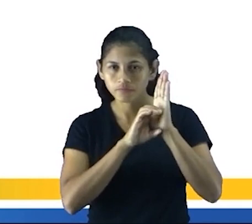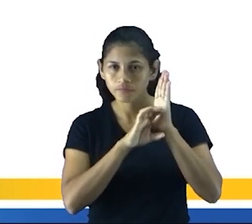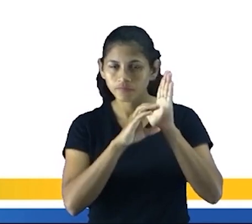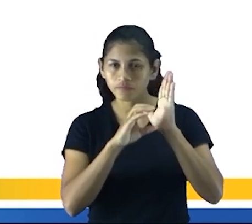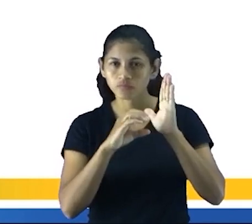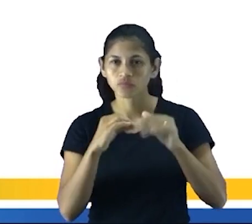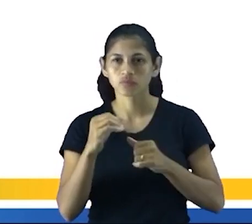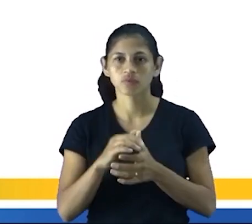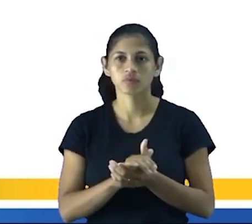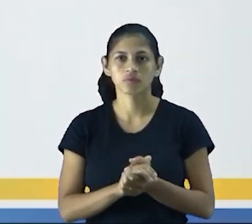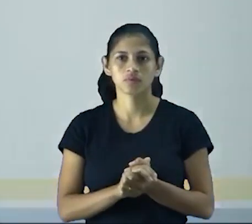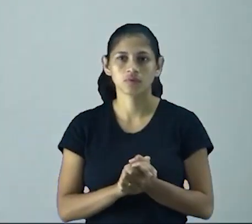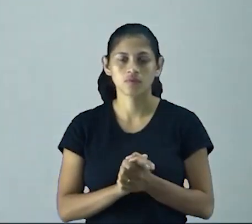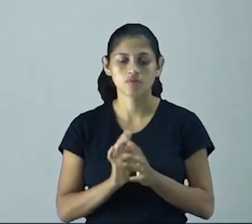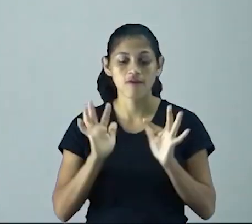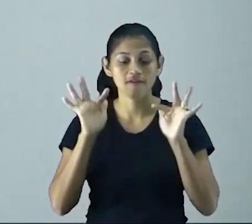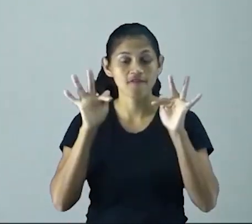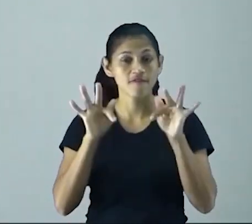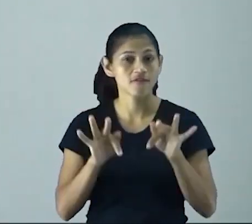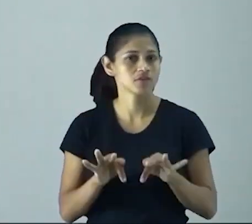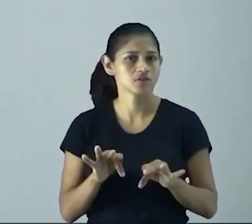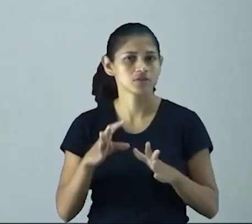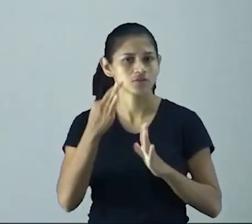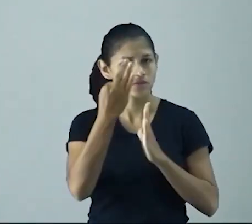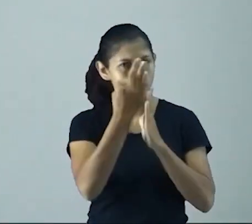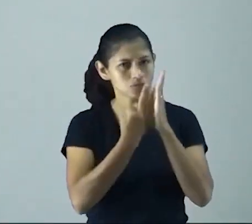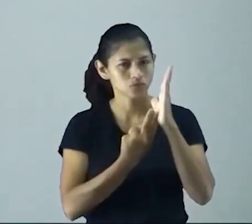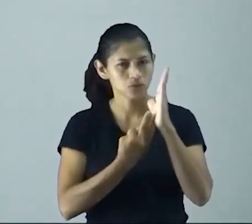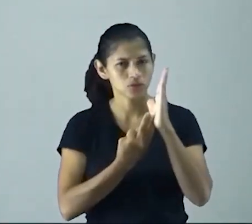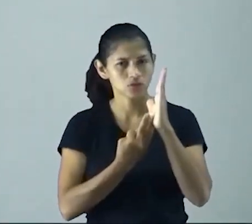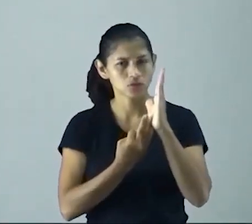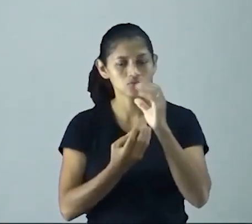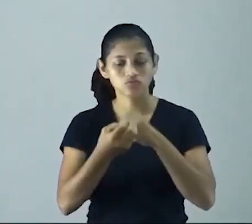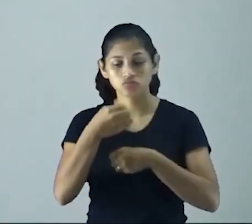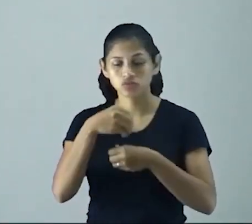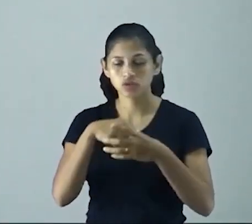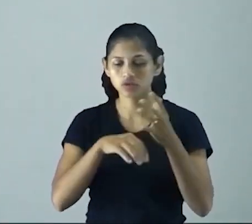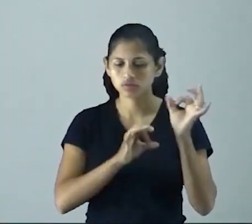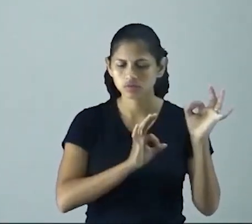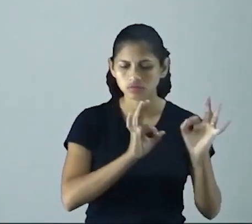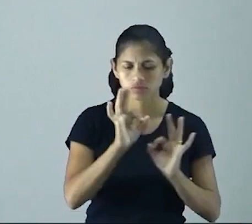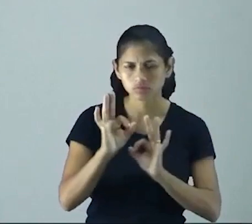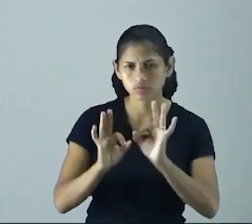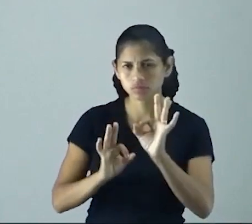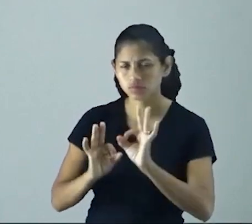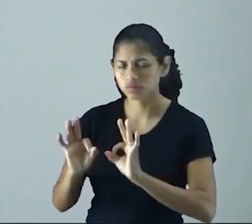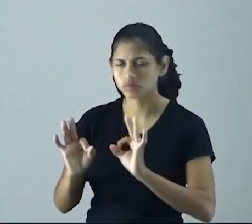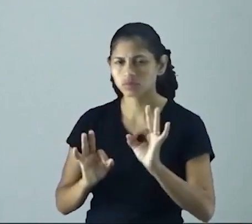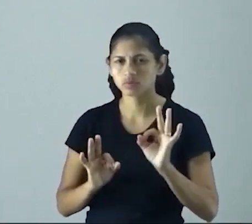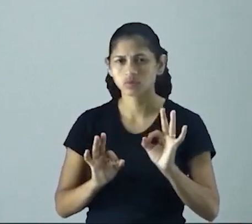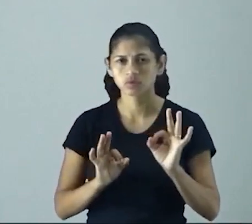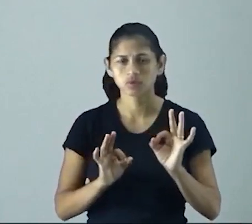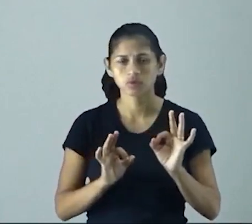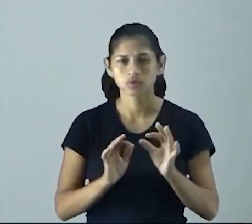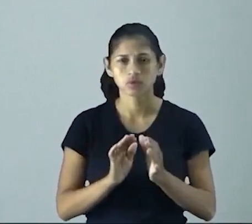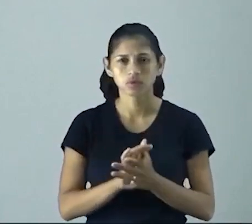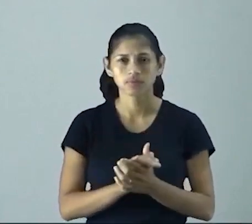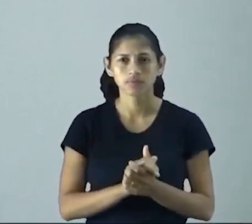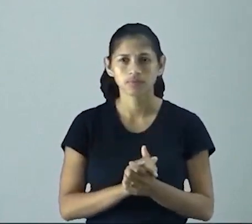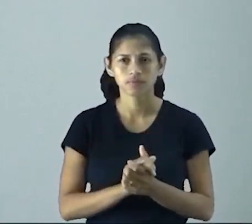ali o texto, certo? E aí na conclusão você, dentro dessa organização do texto dissertativo argumentativo, você